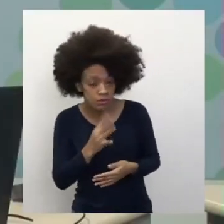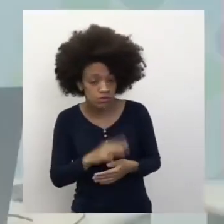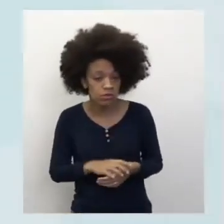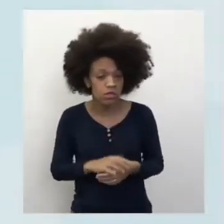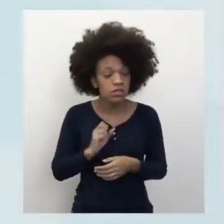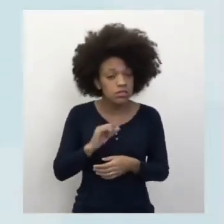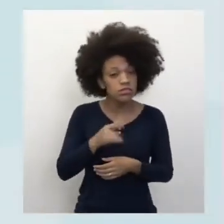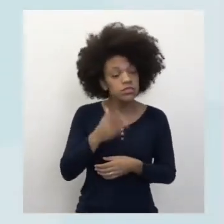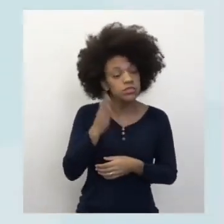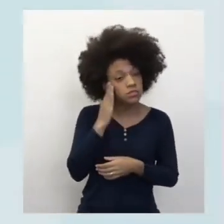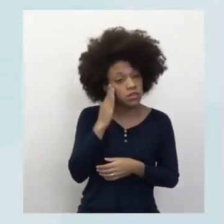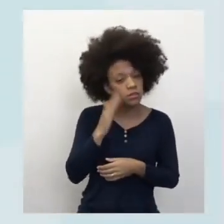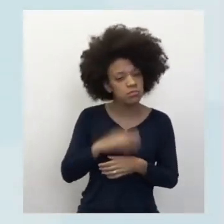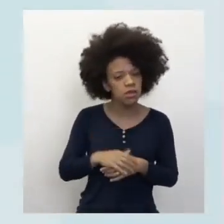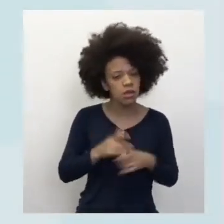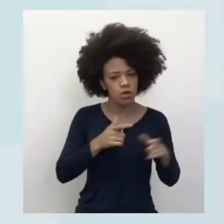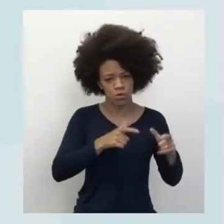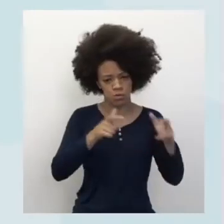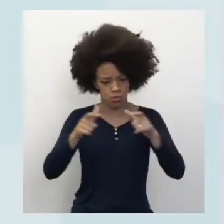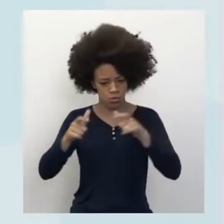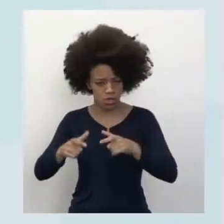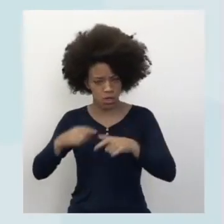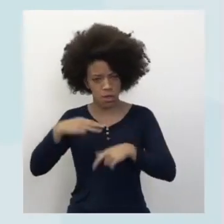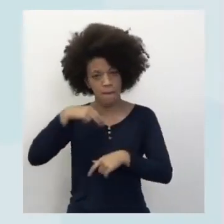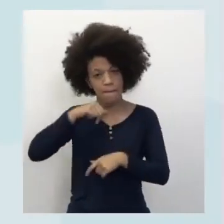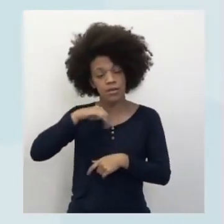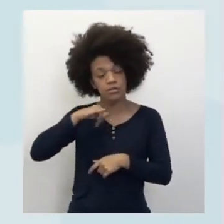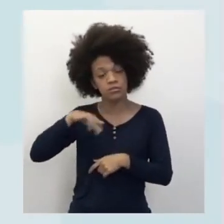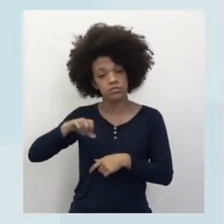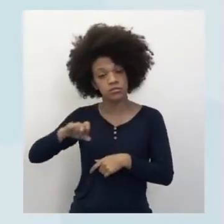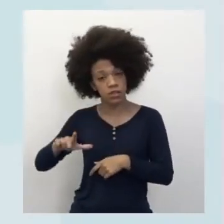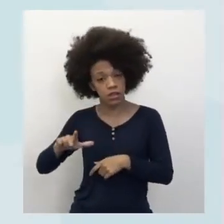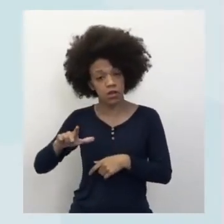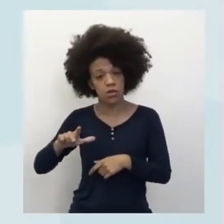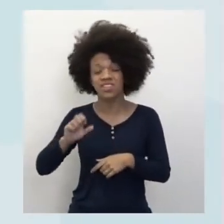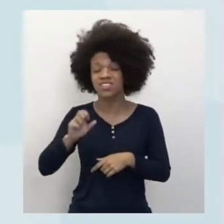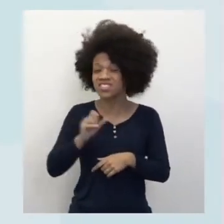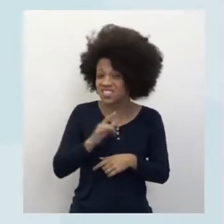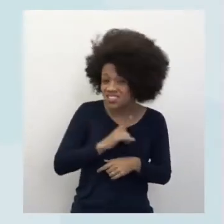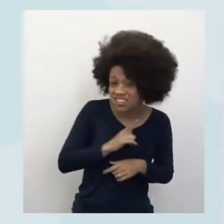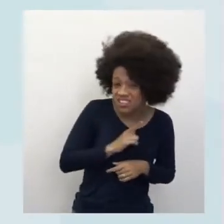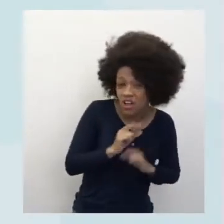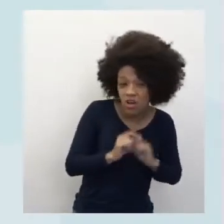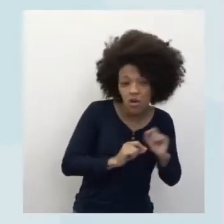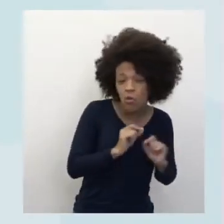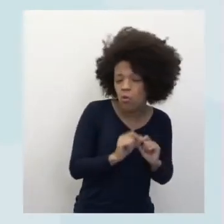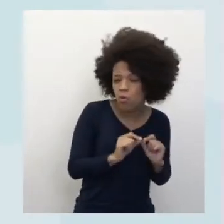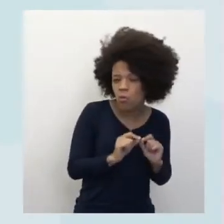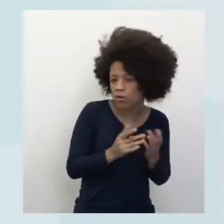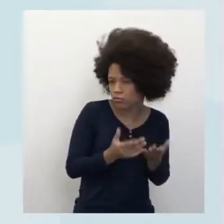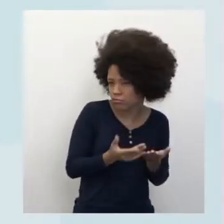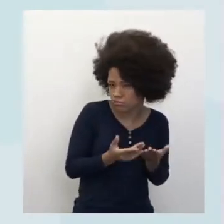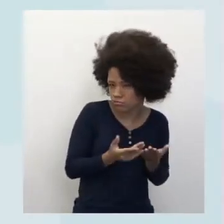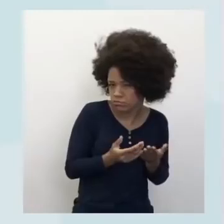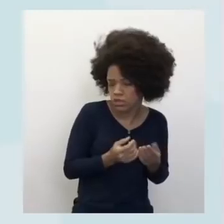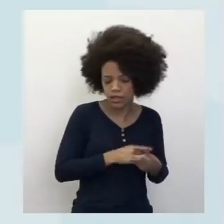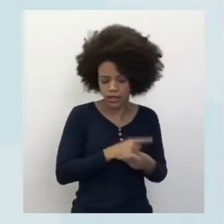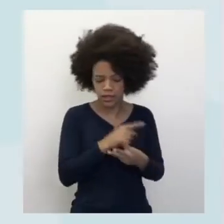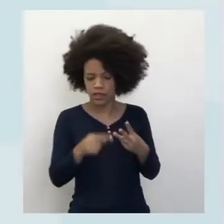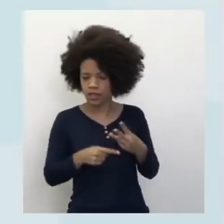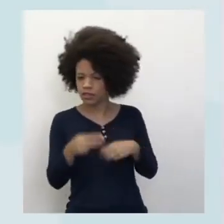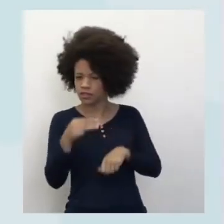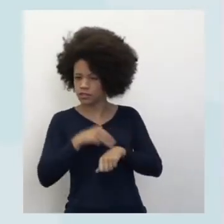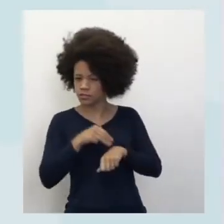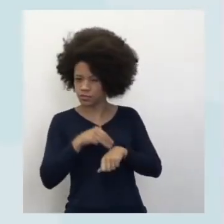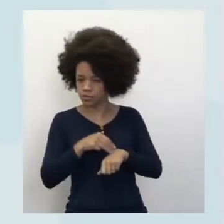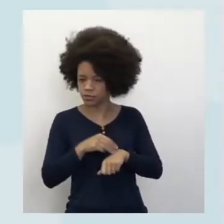você sabe o que é uma área de mananciais e se tem alguma aí na sua região, que você coloque no chat para nós. 3 minutinhos aí